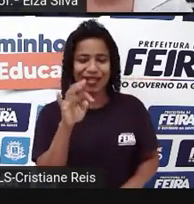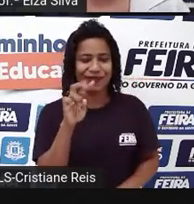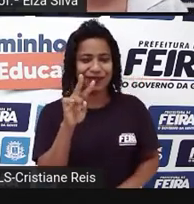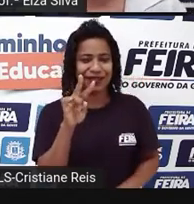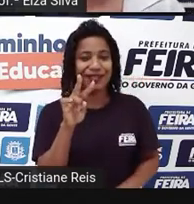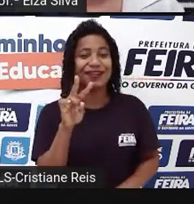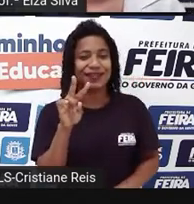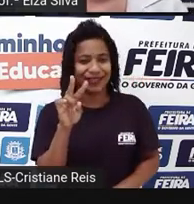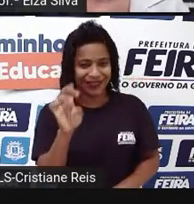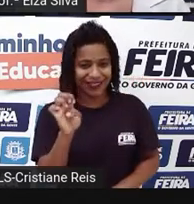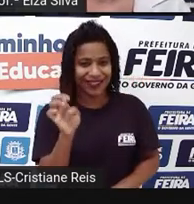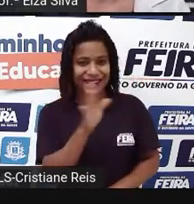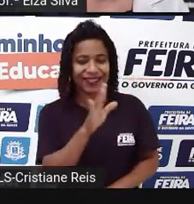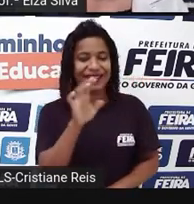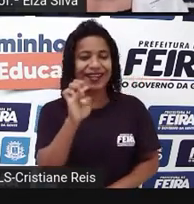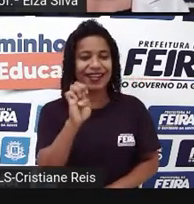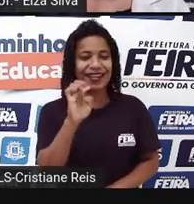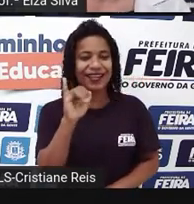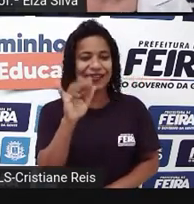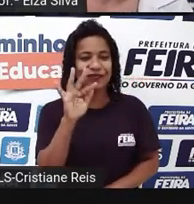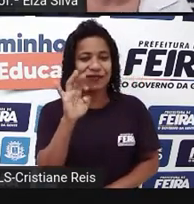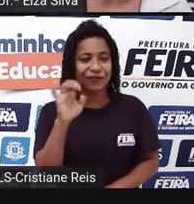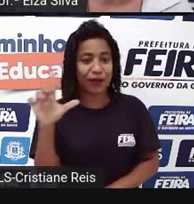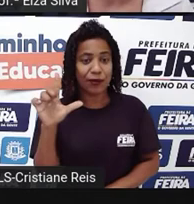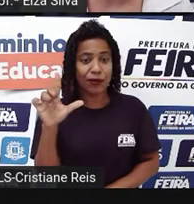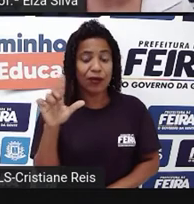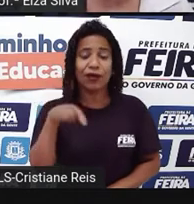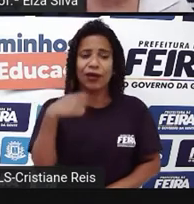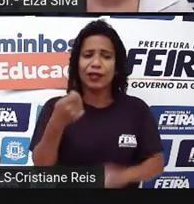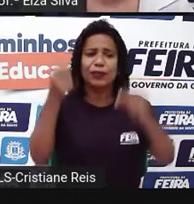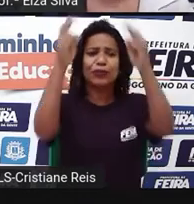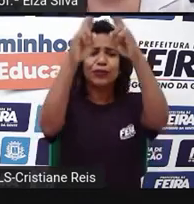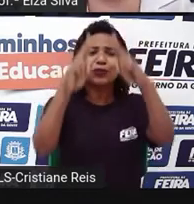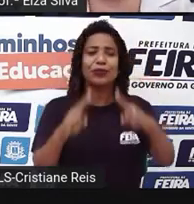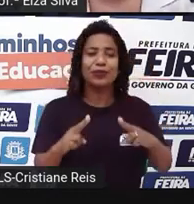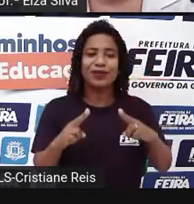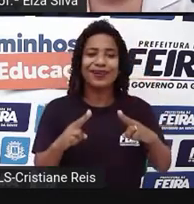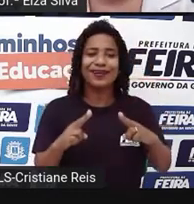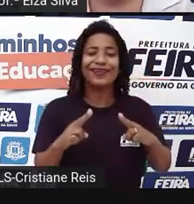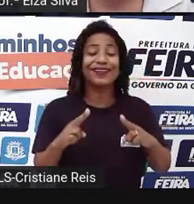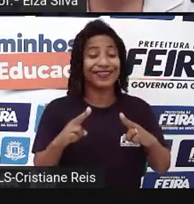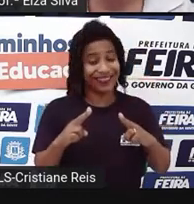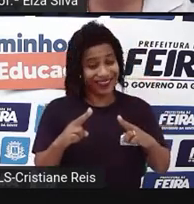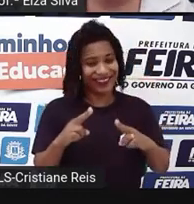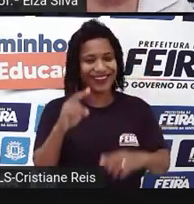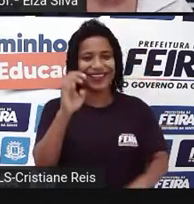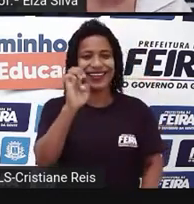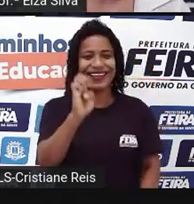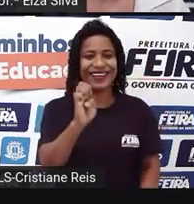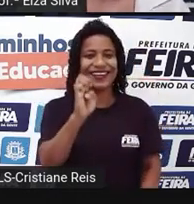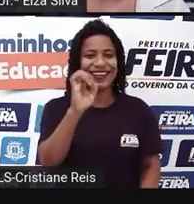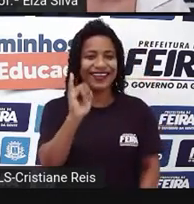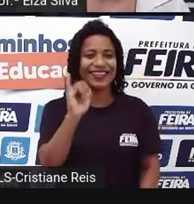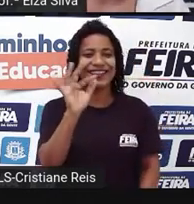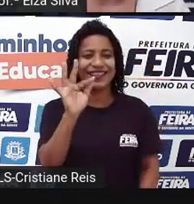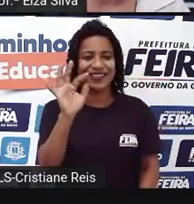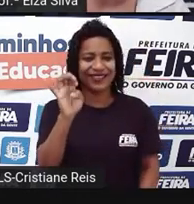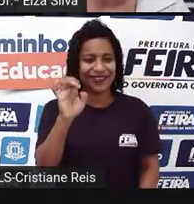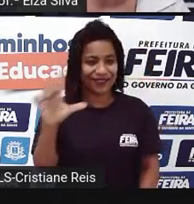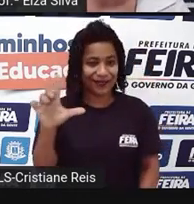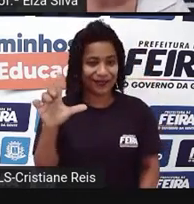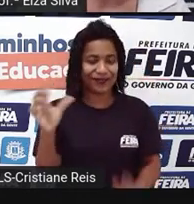Então, justamente, utilizou-se o sobrenome do engenheiro para homenageá-lo, colocando esse sobrenome na